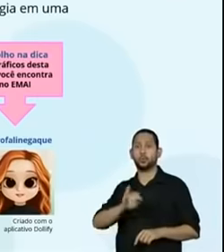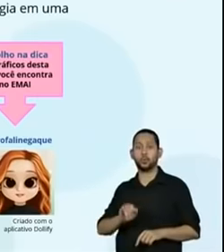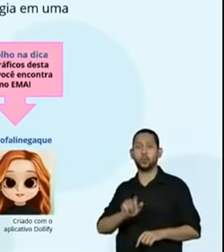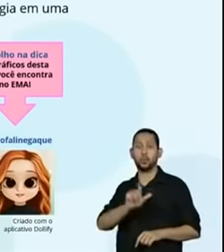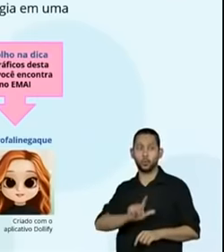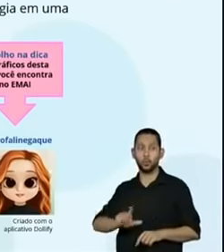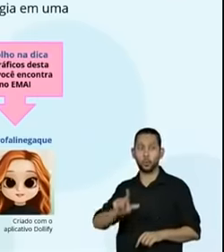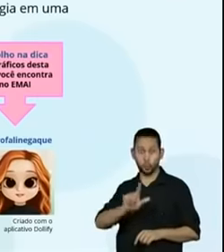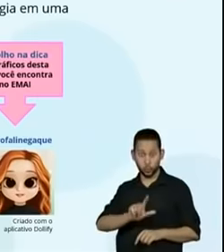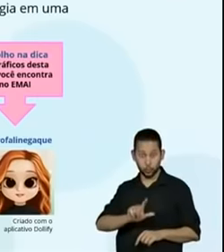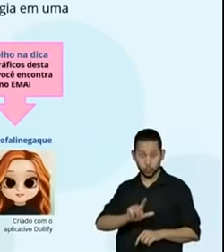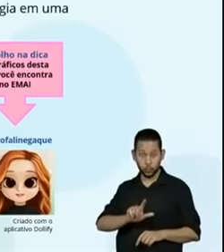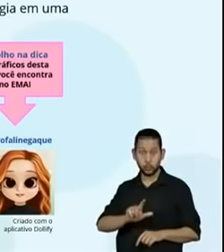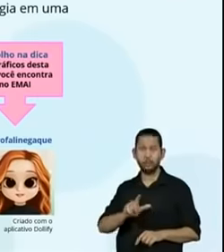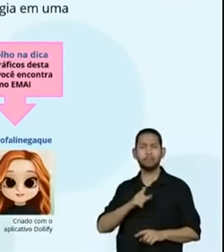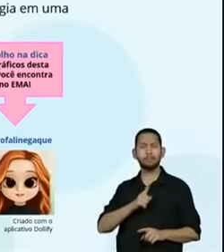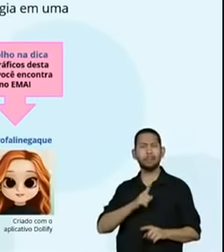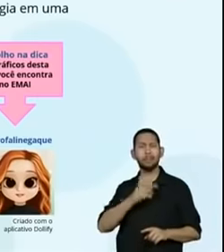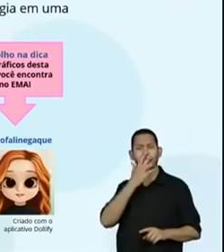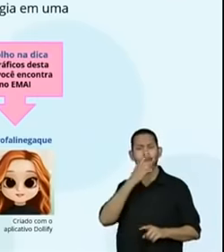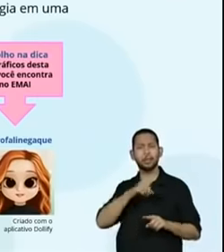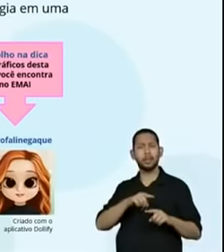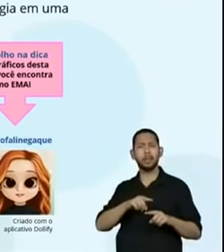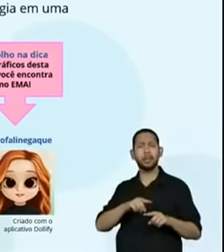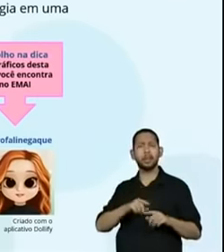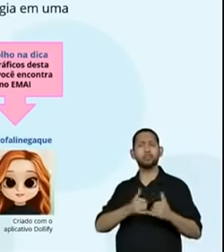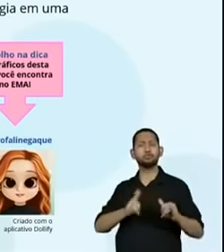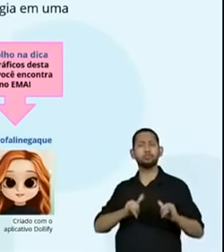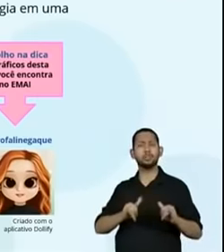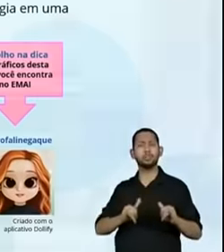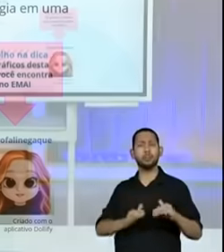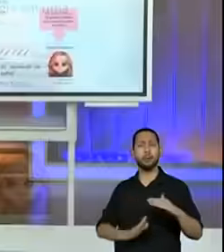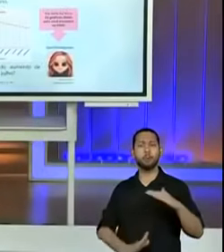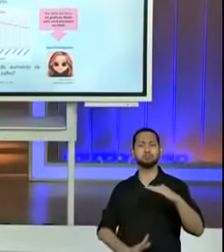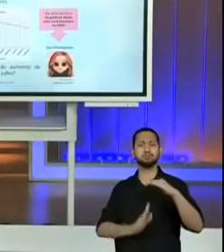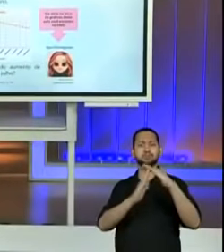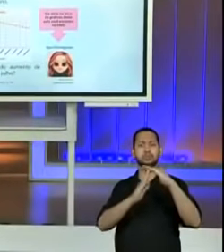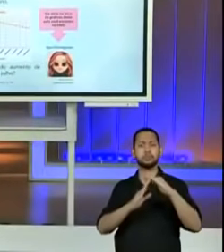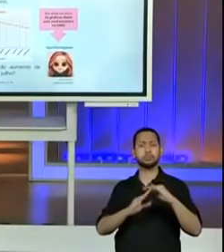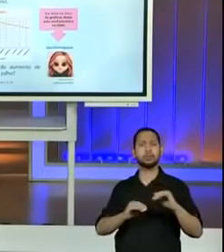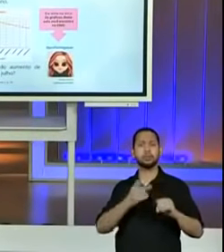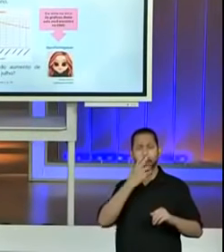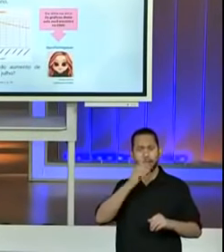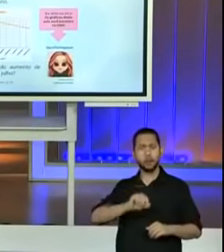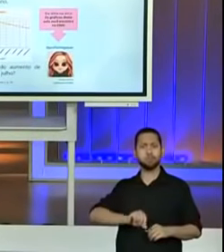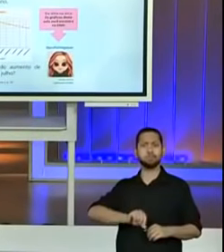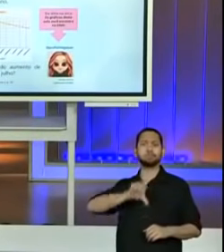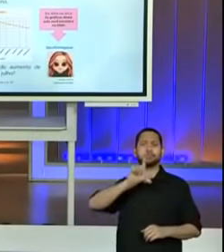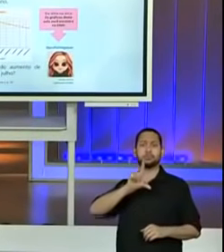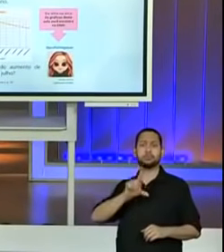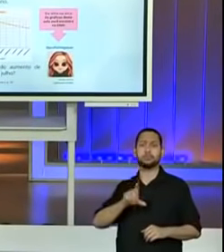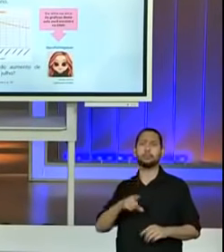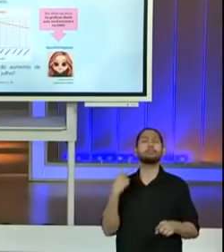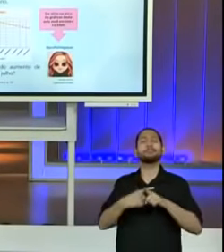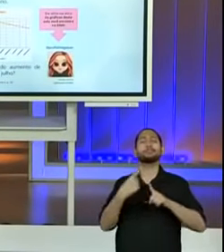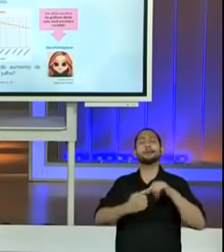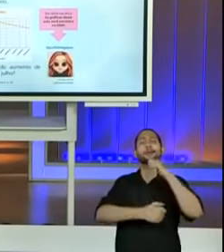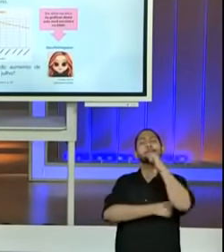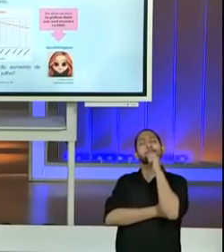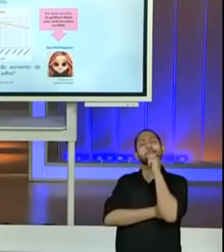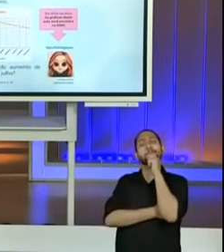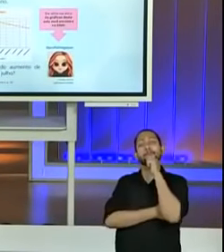julho. Eu posso dizer para vocês que aqui, ó, rapidamente eu consigo pensar em 2 motivos.